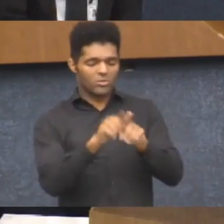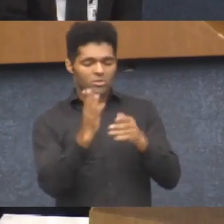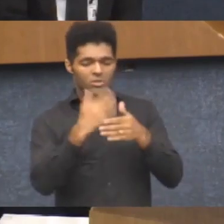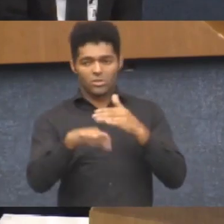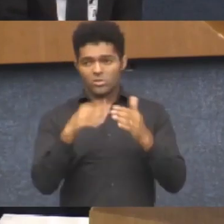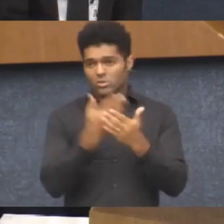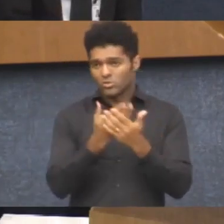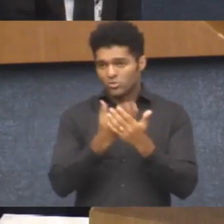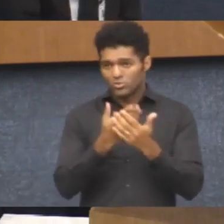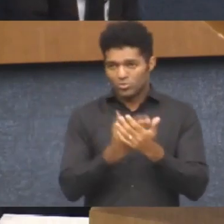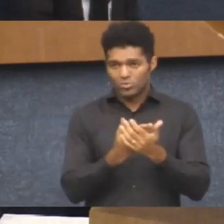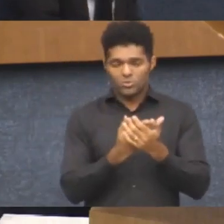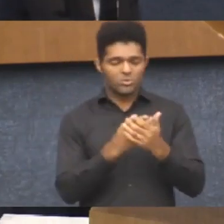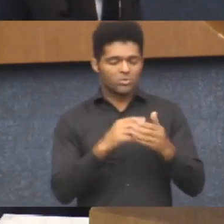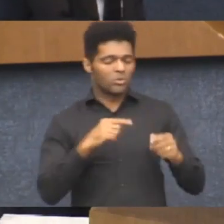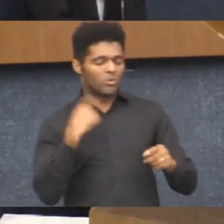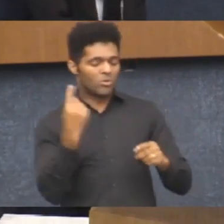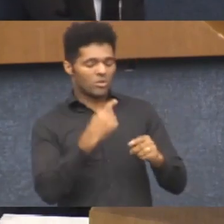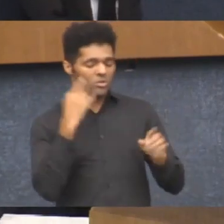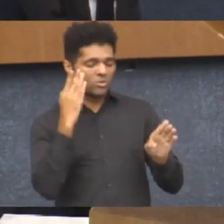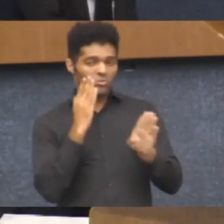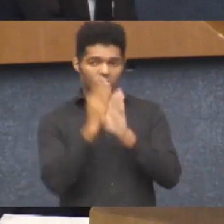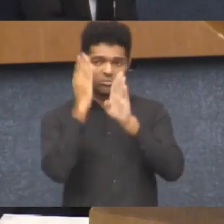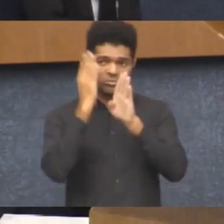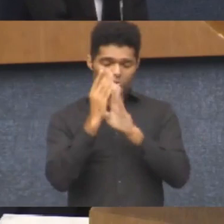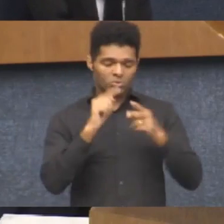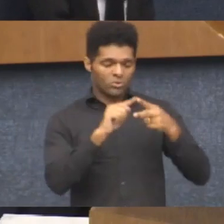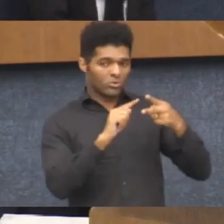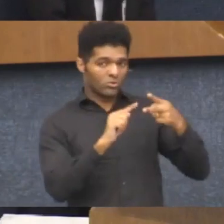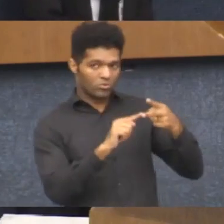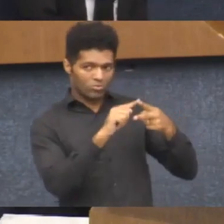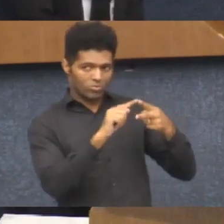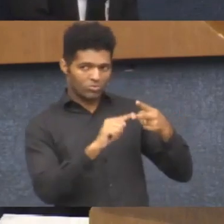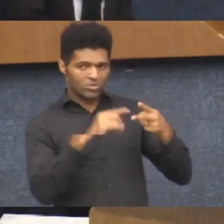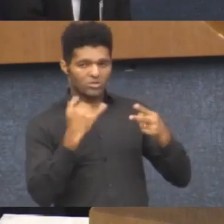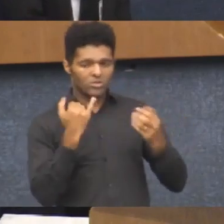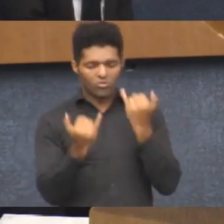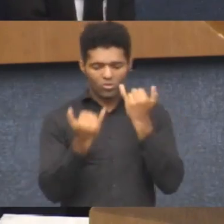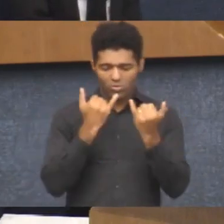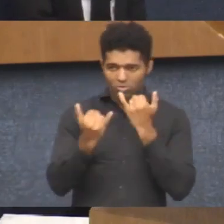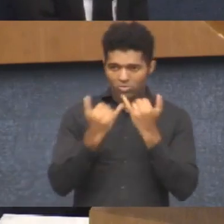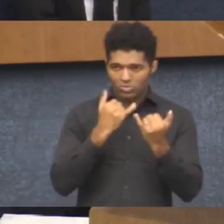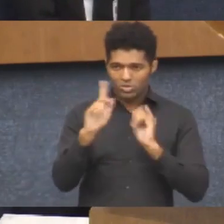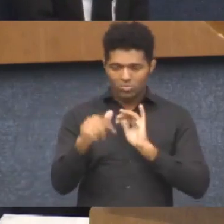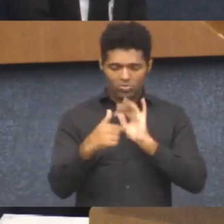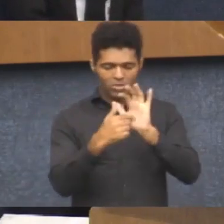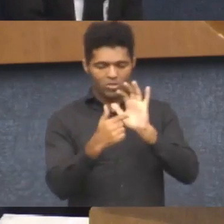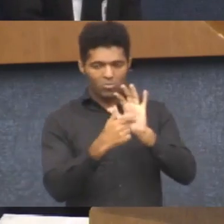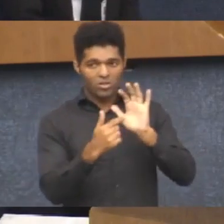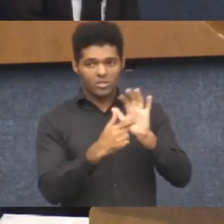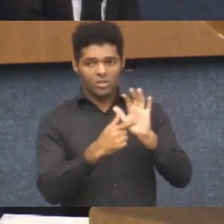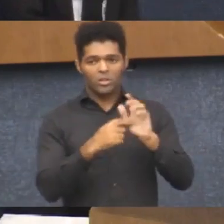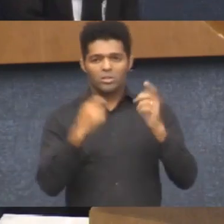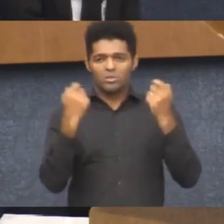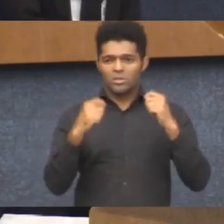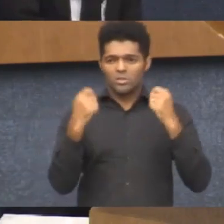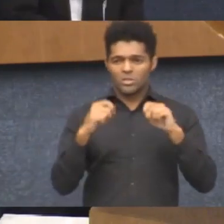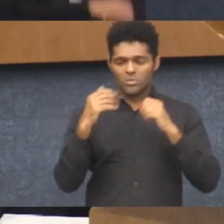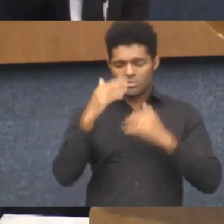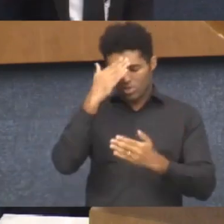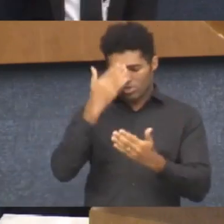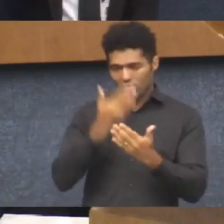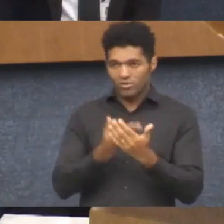mil internações. A gente encontrou dois achados que falam muito a favor, vamos dizer assim, de a gente confiar nesses efeitos. Olha